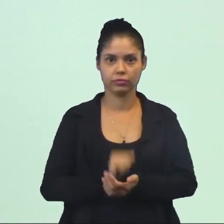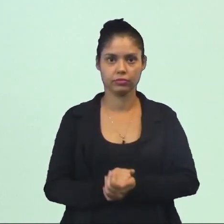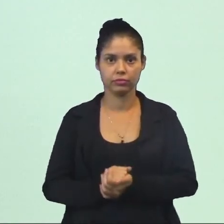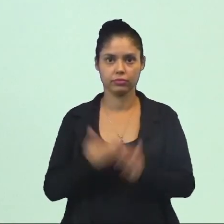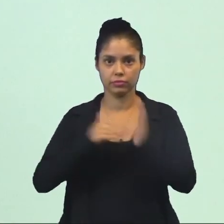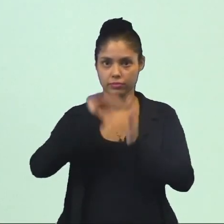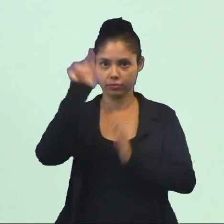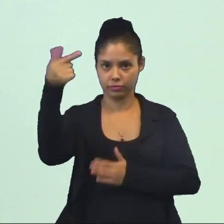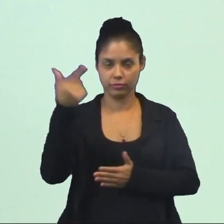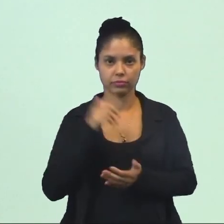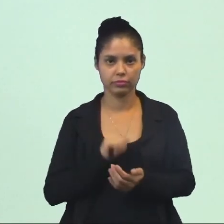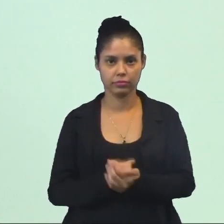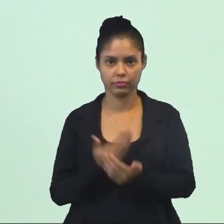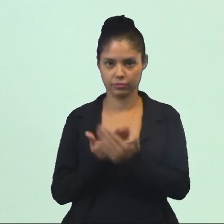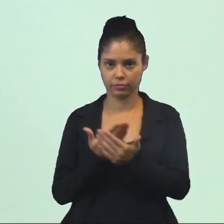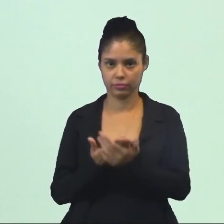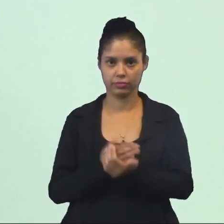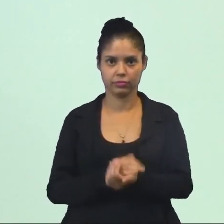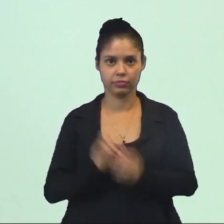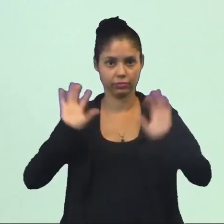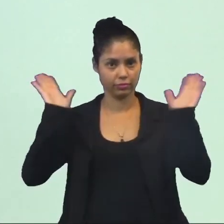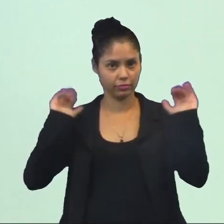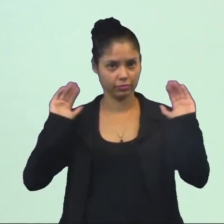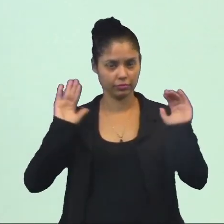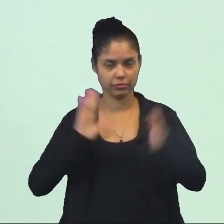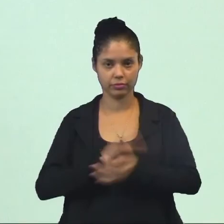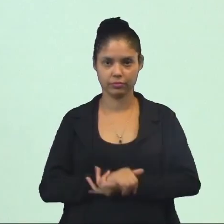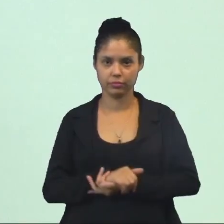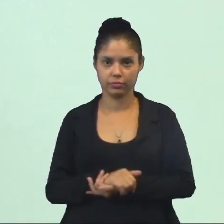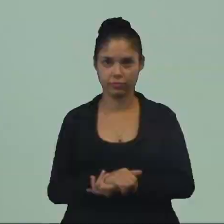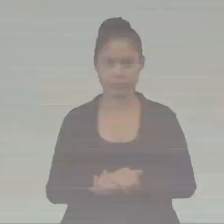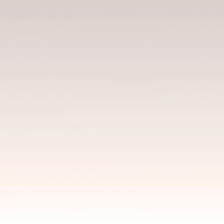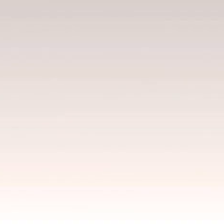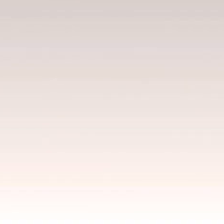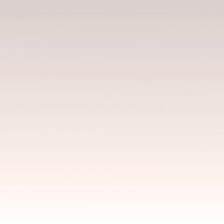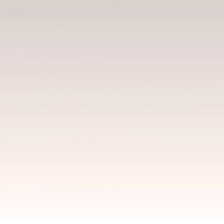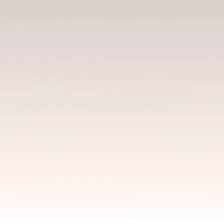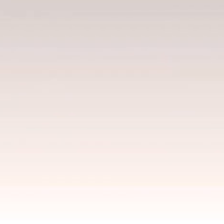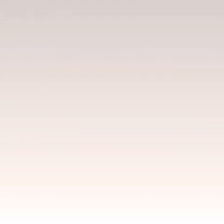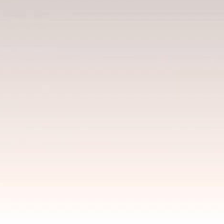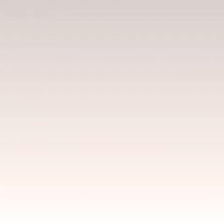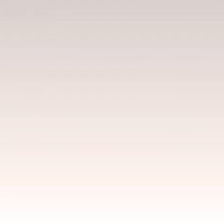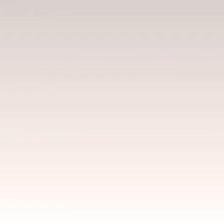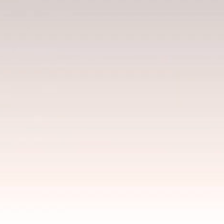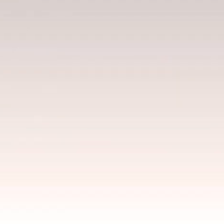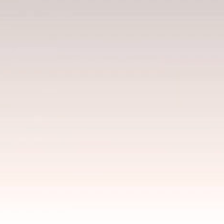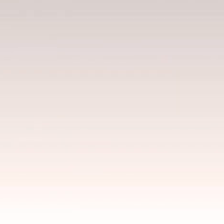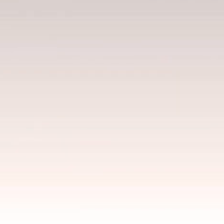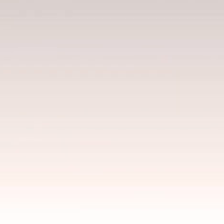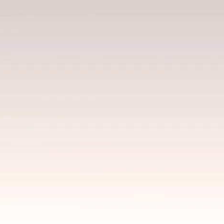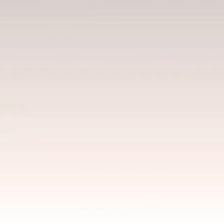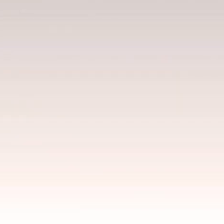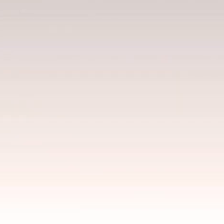é mais até a próxima aula valeu E aí